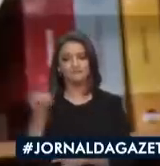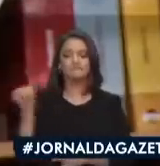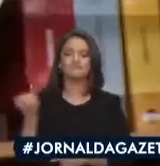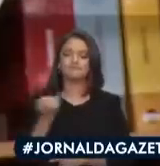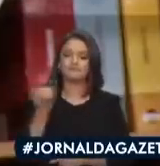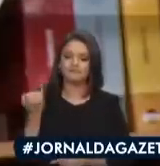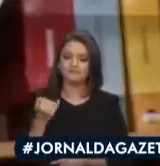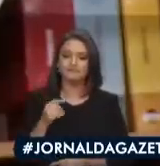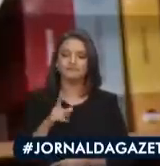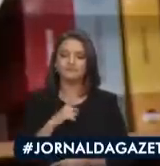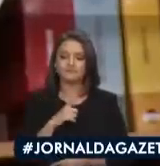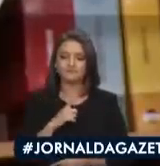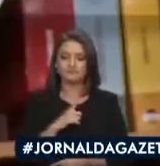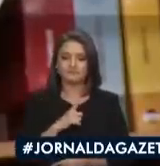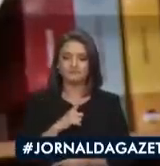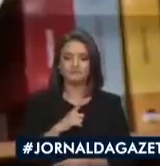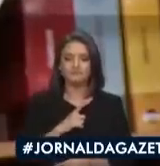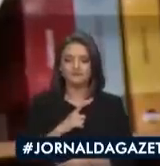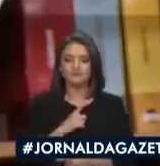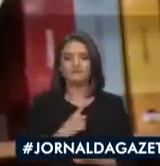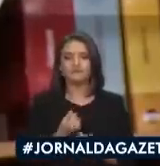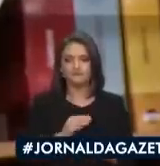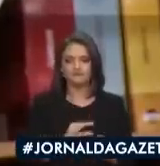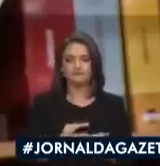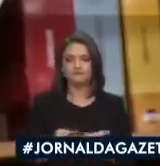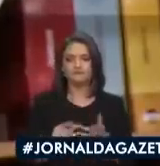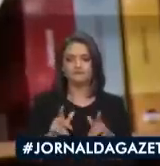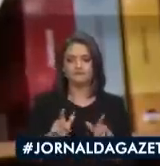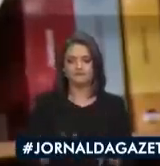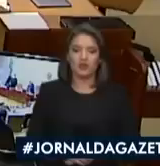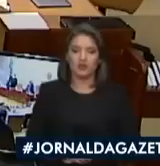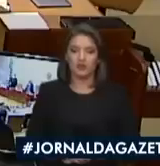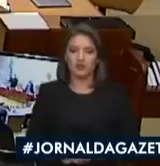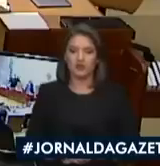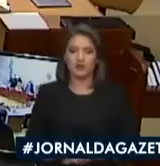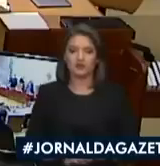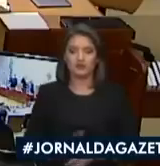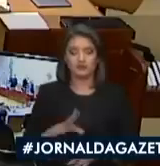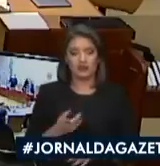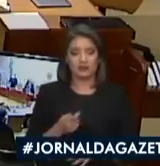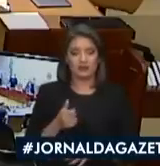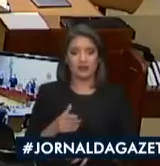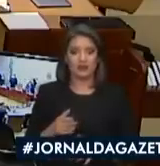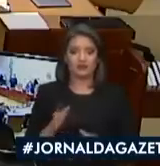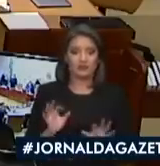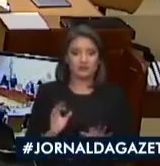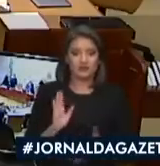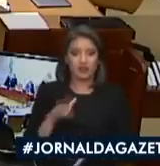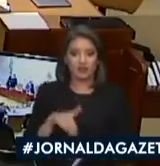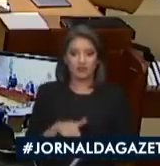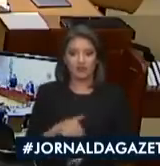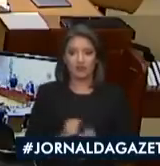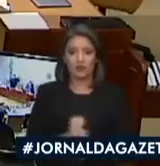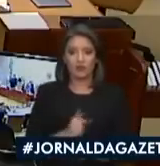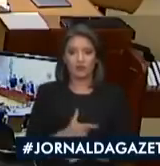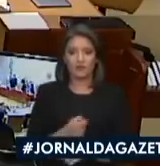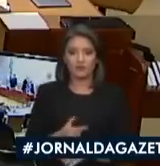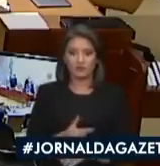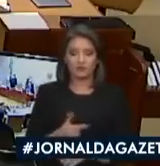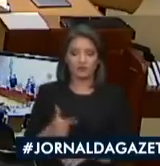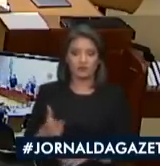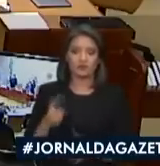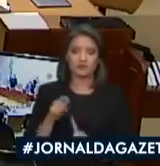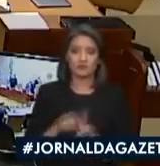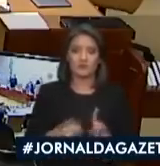é para a destinação dos recursos públicos que consta do orçamento na quinta-feira passada quando a sessão foi suspensa o placar